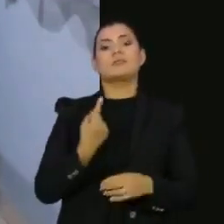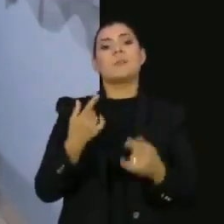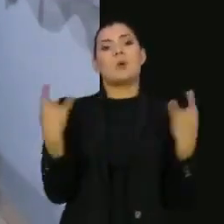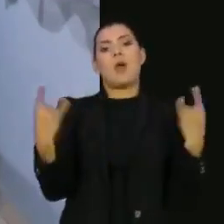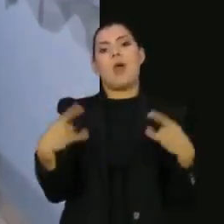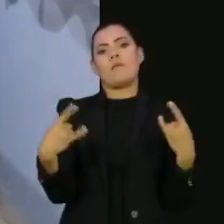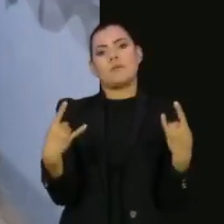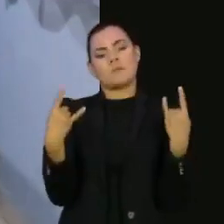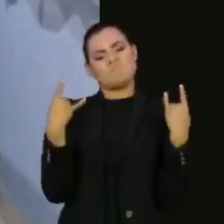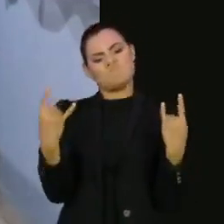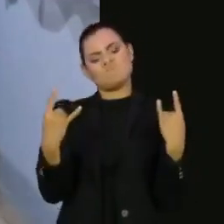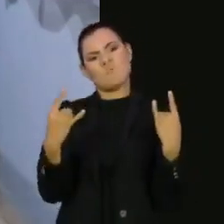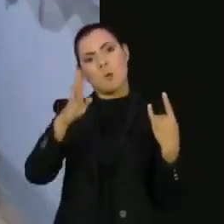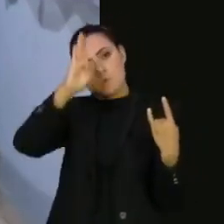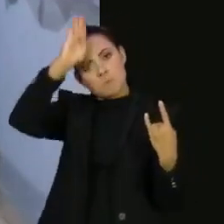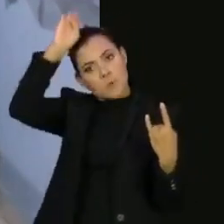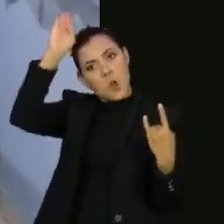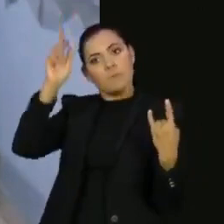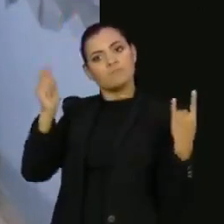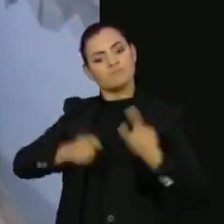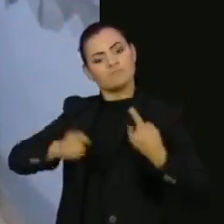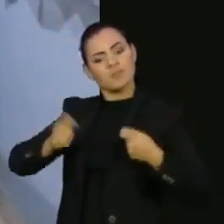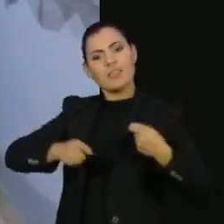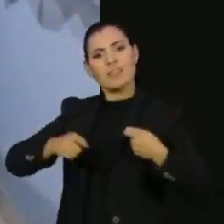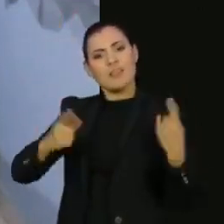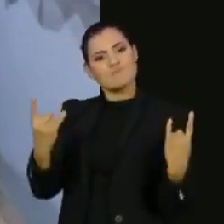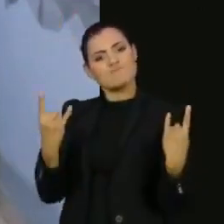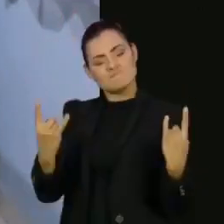o heavy metal me deu. Eu não precisava...